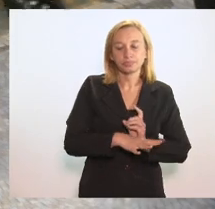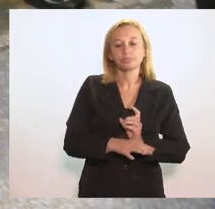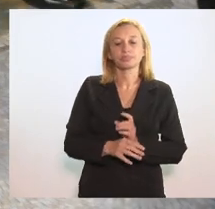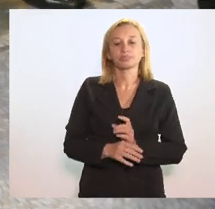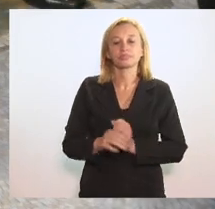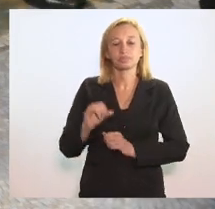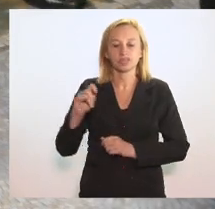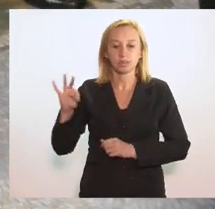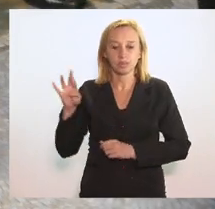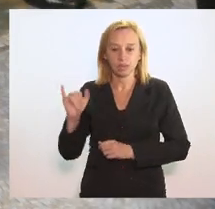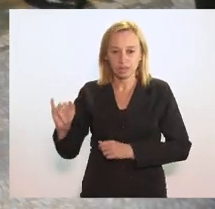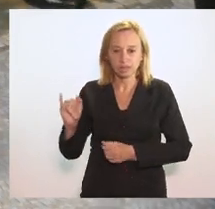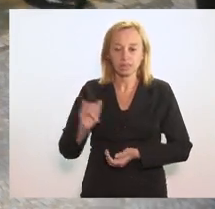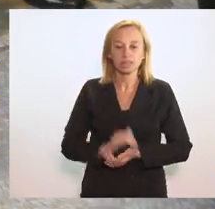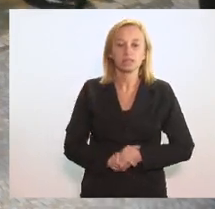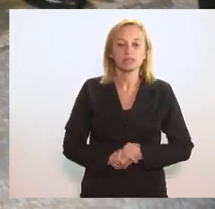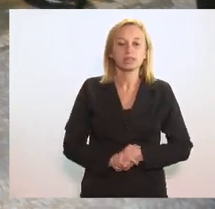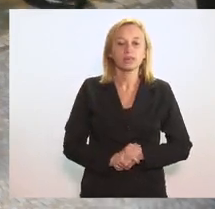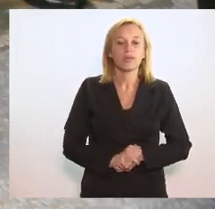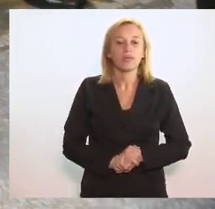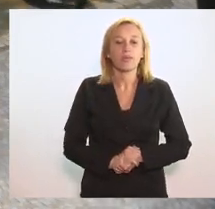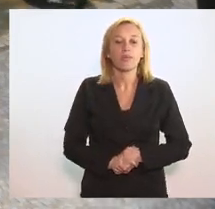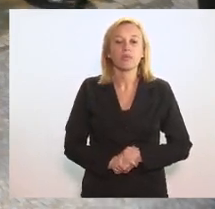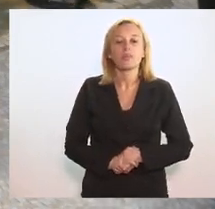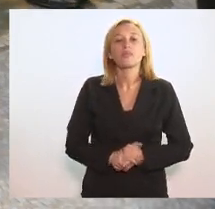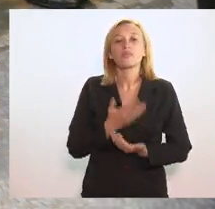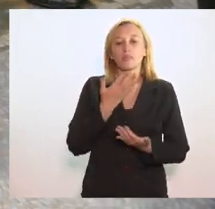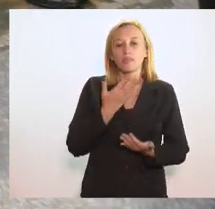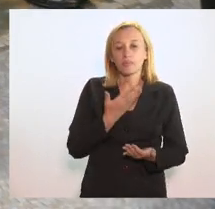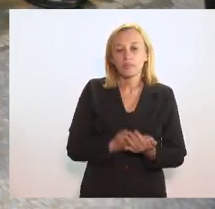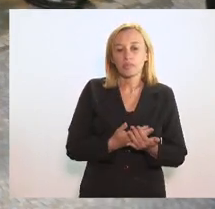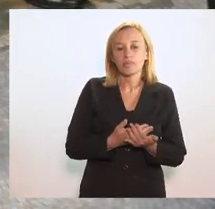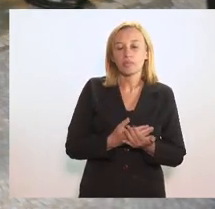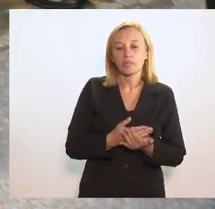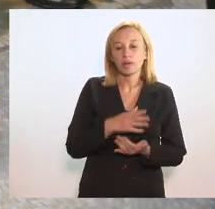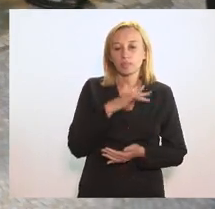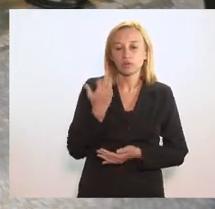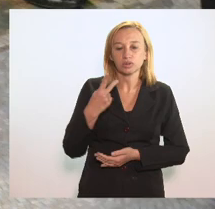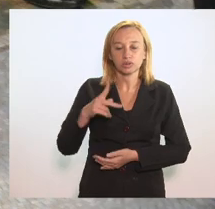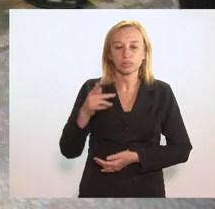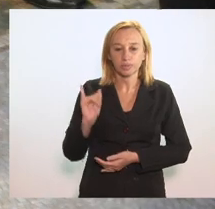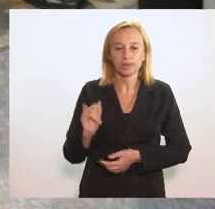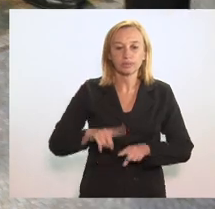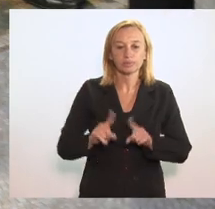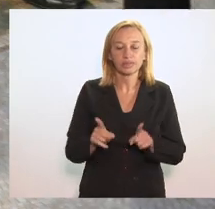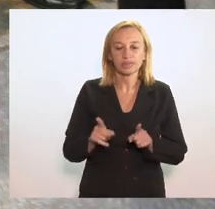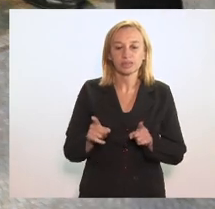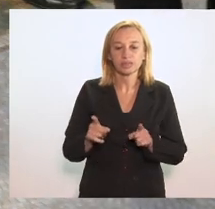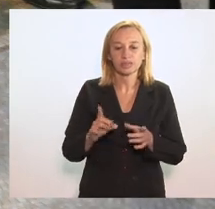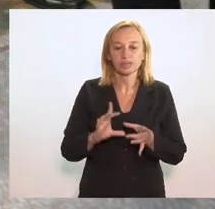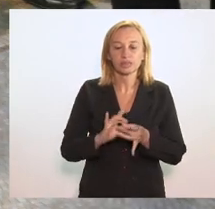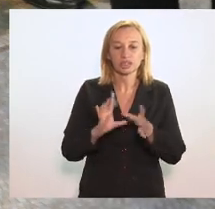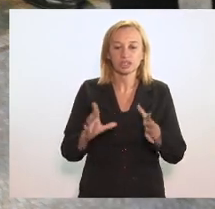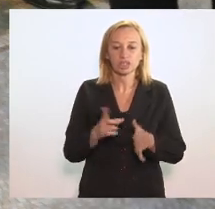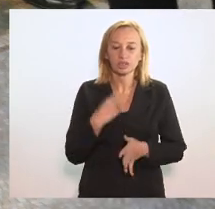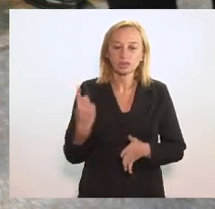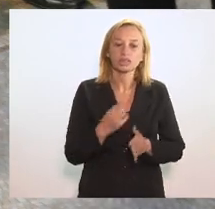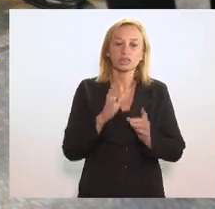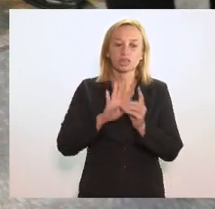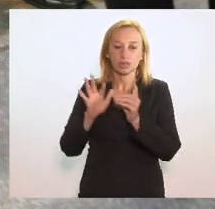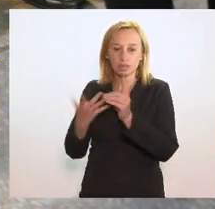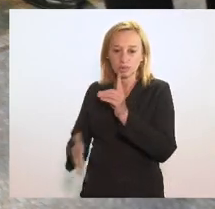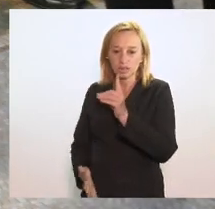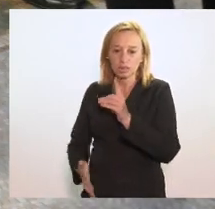senhor Marcos Araújo, pela perda do seu pai, mas quero aqui deixar a nossa